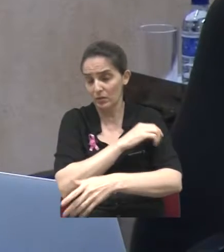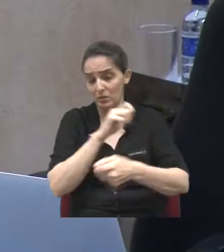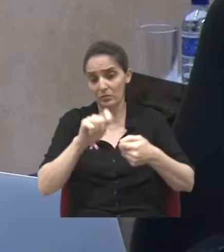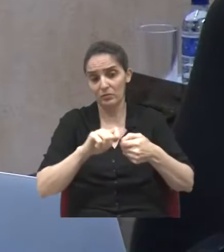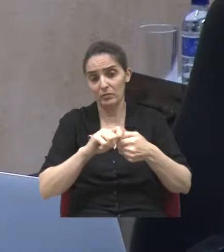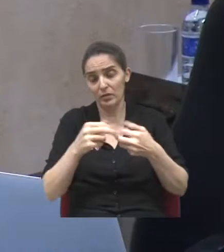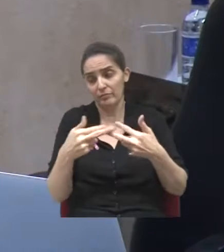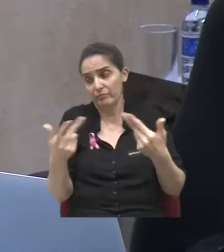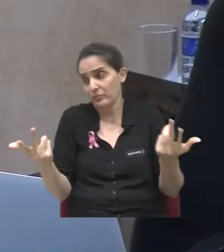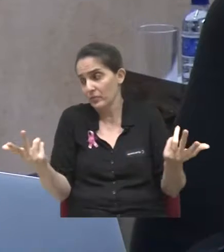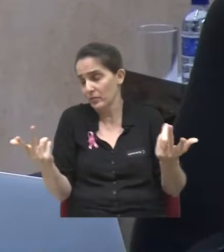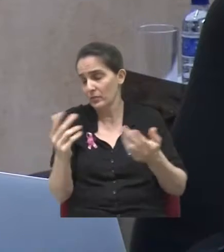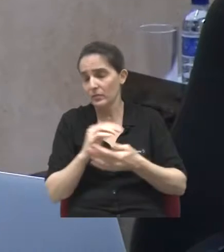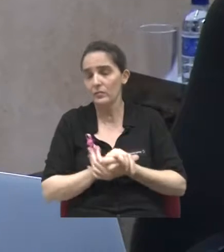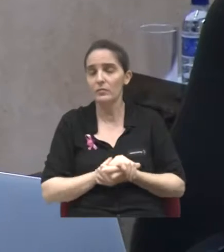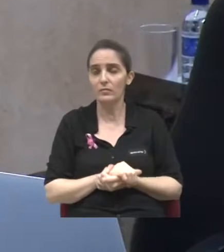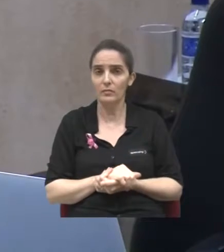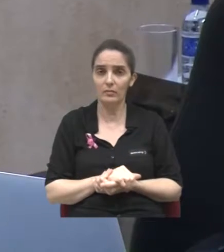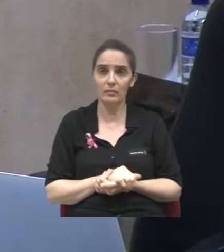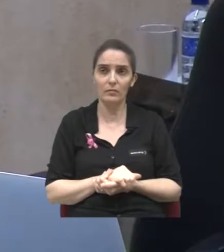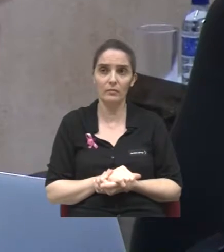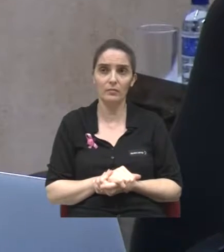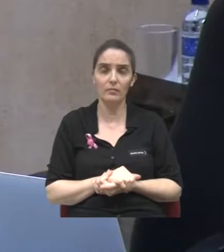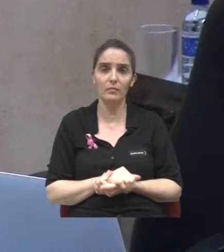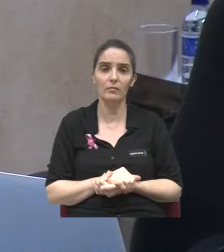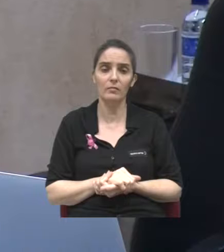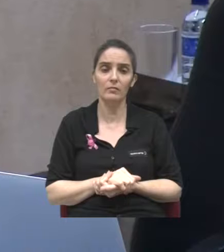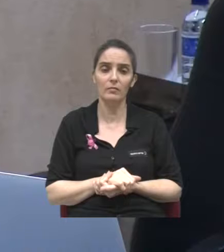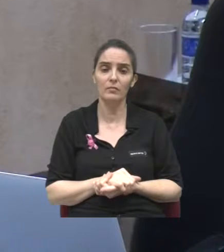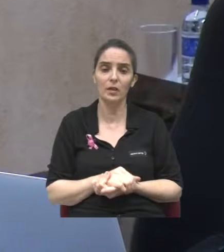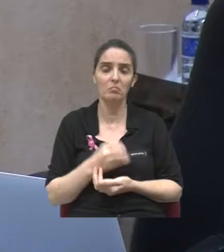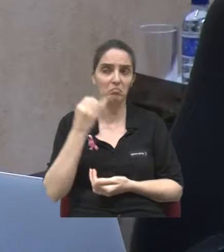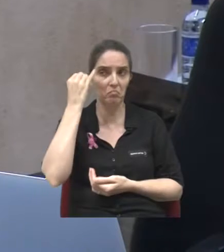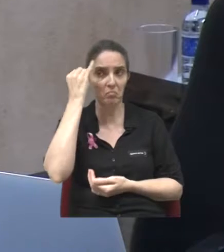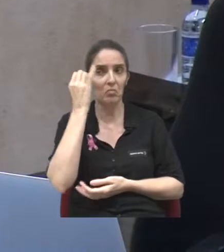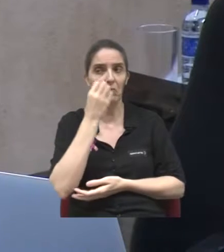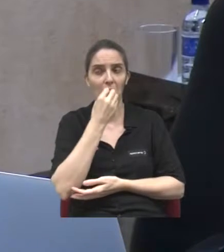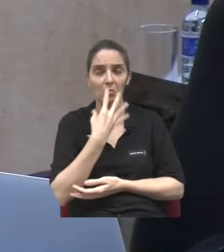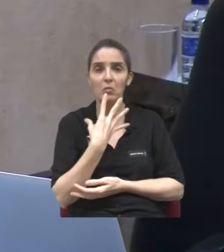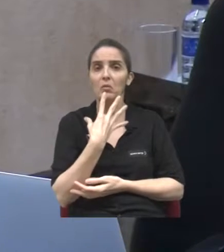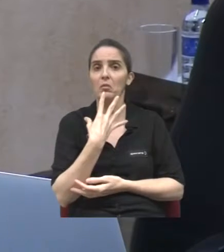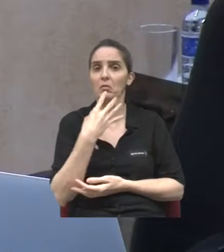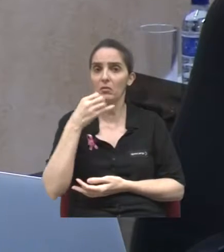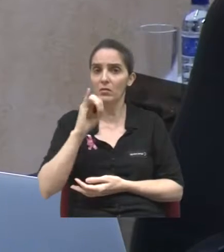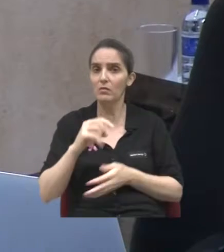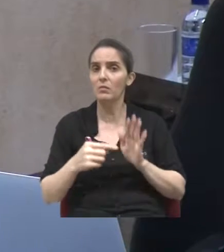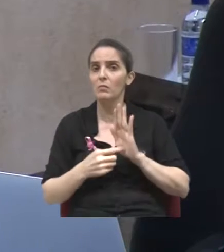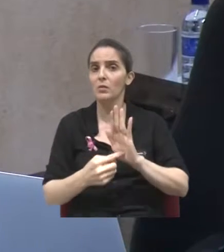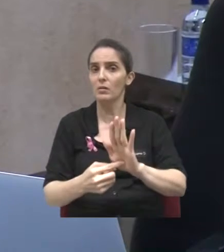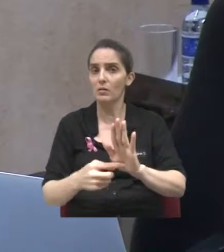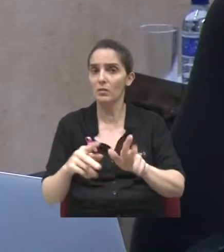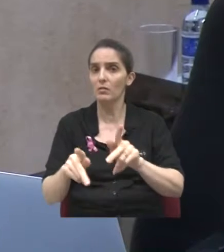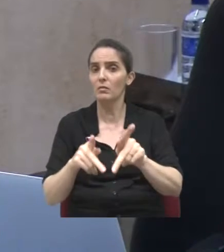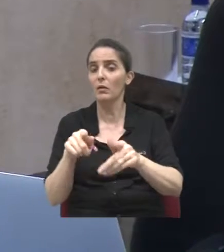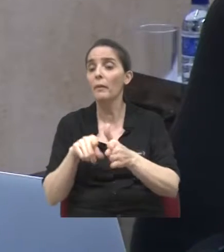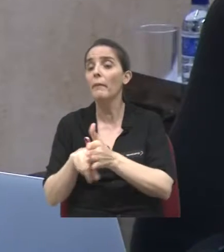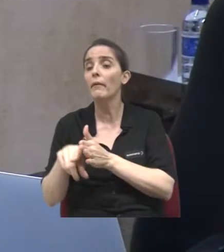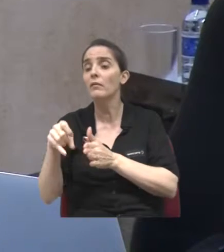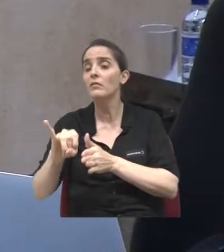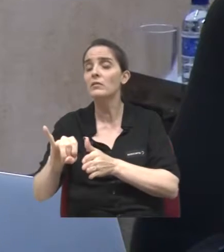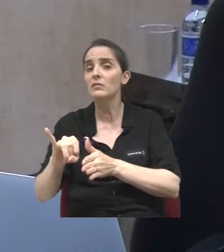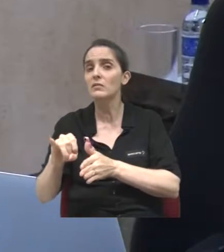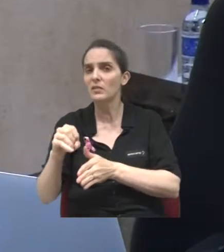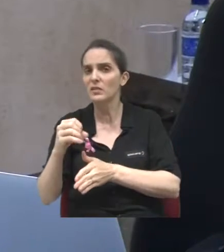por meio dessa possível intervenção. Uma boa ideia. Eu tenho certeza que se levar isso para a população e perguntar se eles estão felizes com a BRK, eu